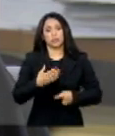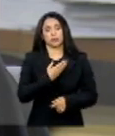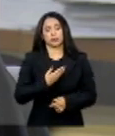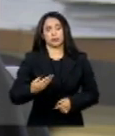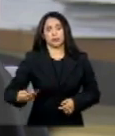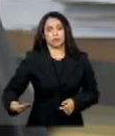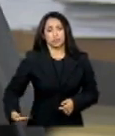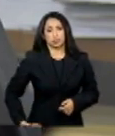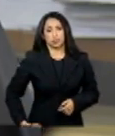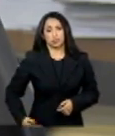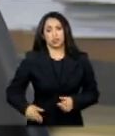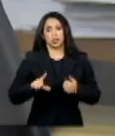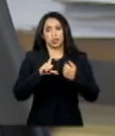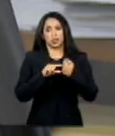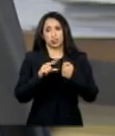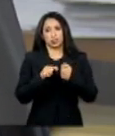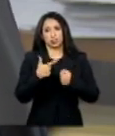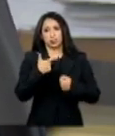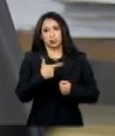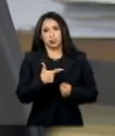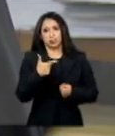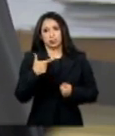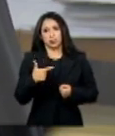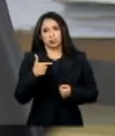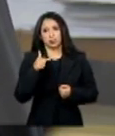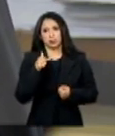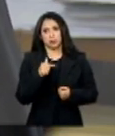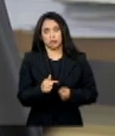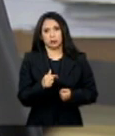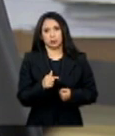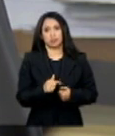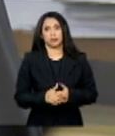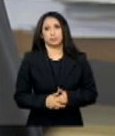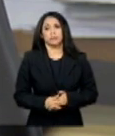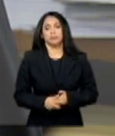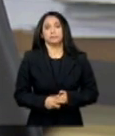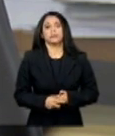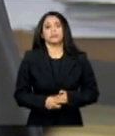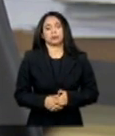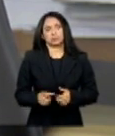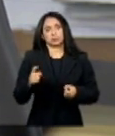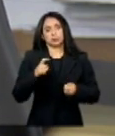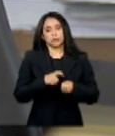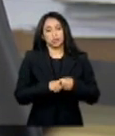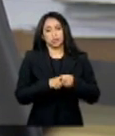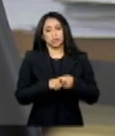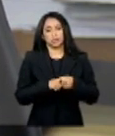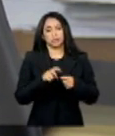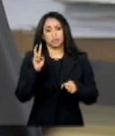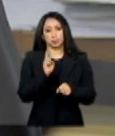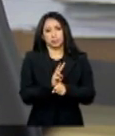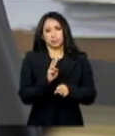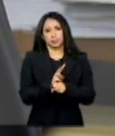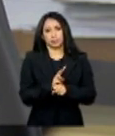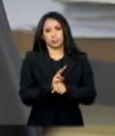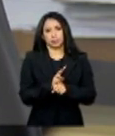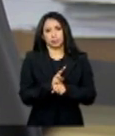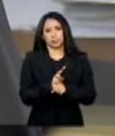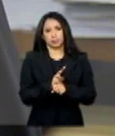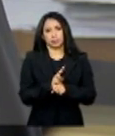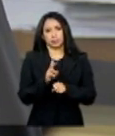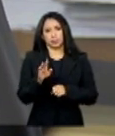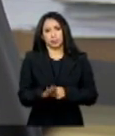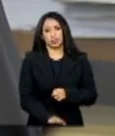no artigo 227 da constituição voltadas para a promoção e proteção da infância estando em consonância